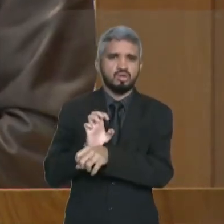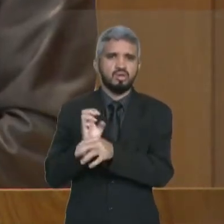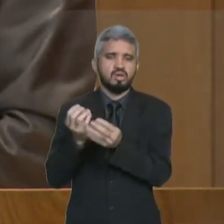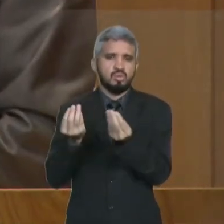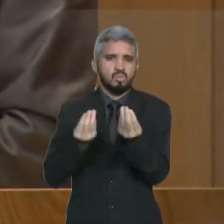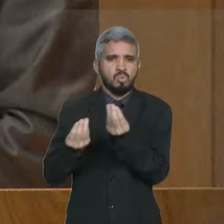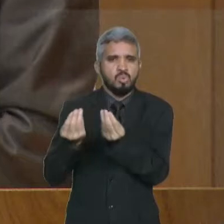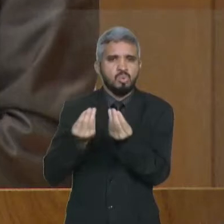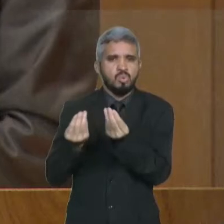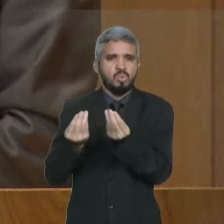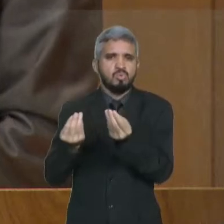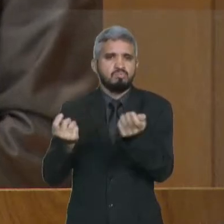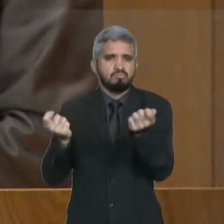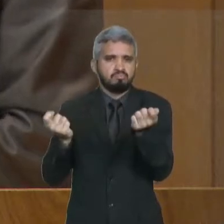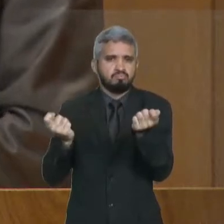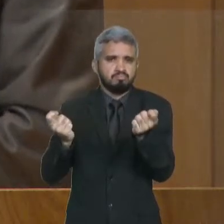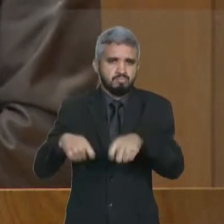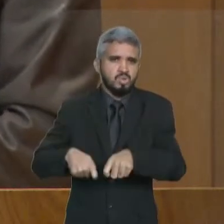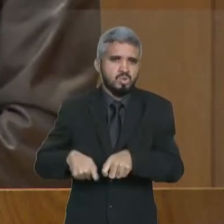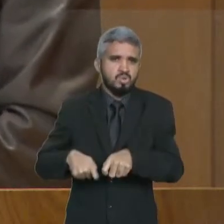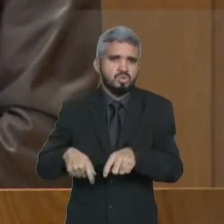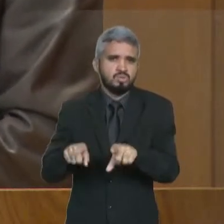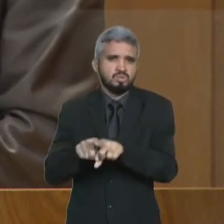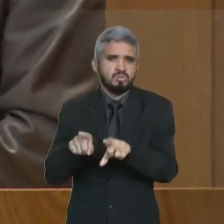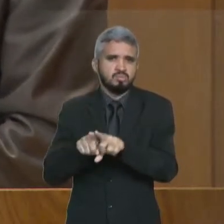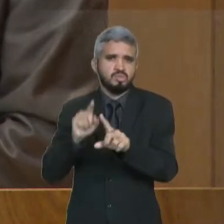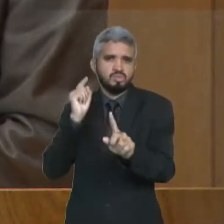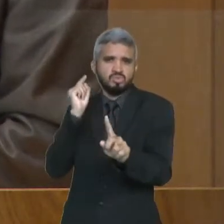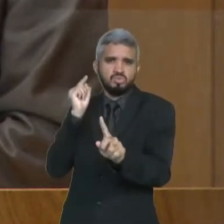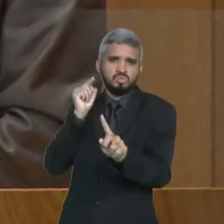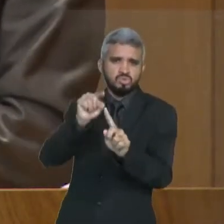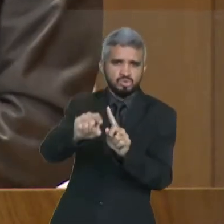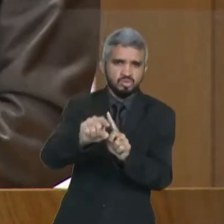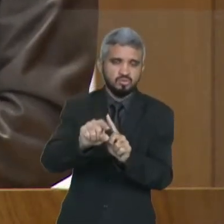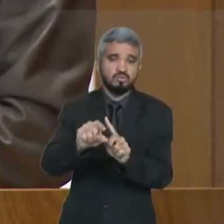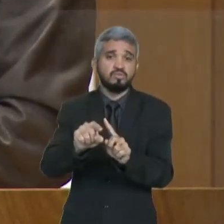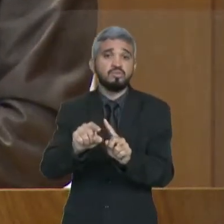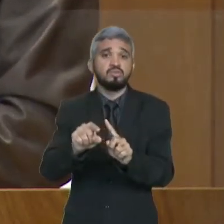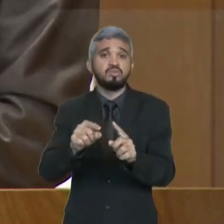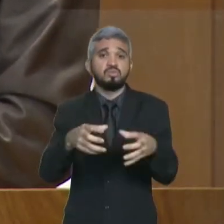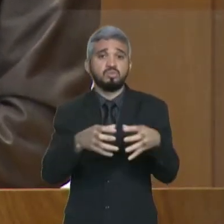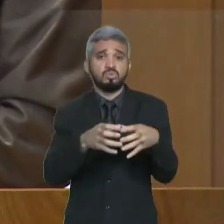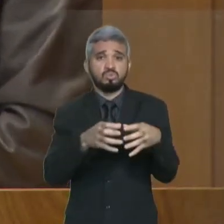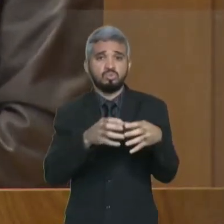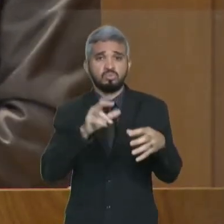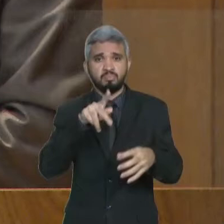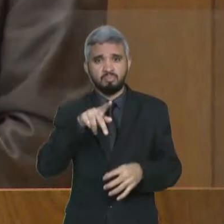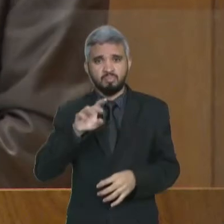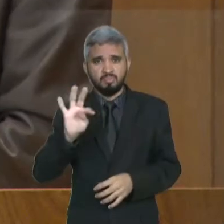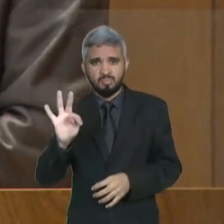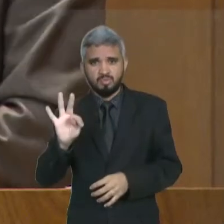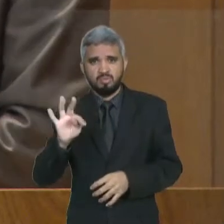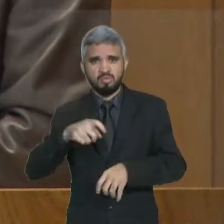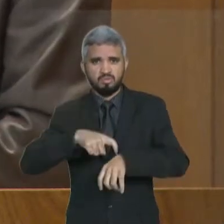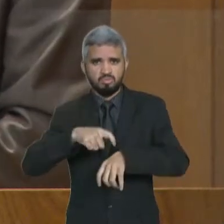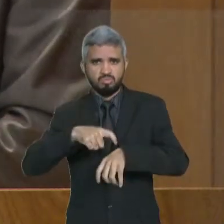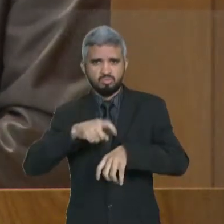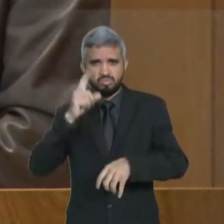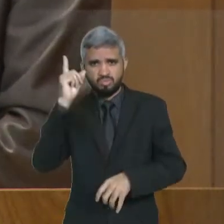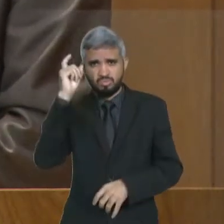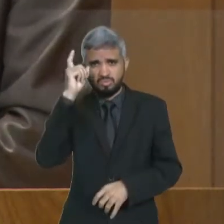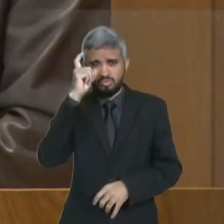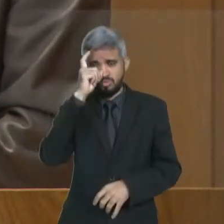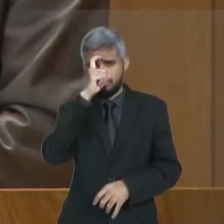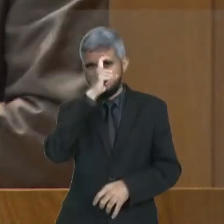temos e os desafios e o papel que o partido dos trabalhadores exército nesse momento difícil e complexo da conjuntura